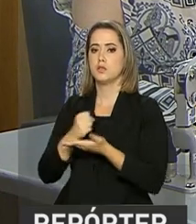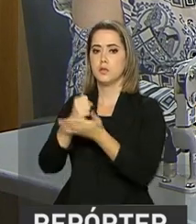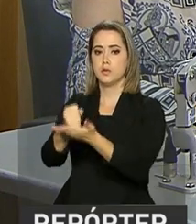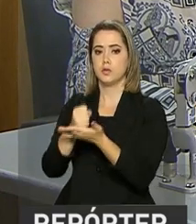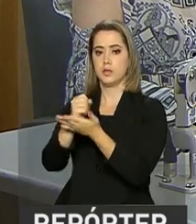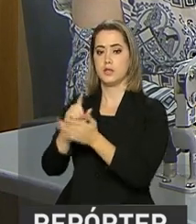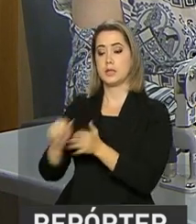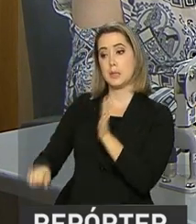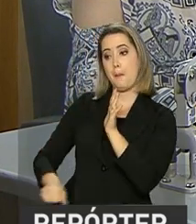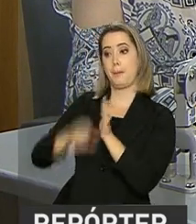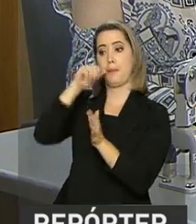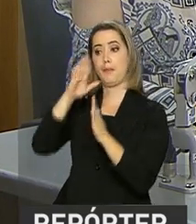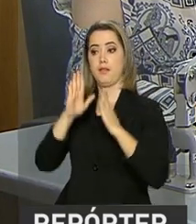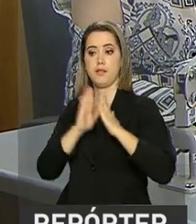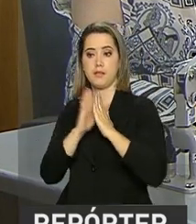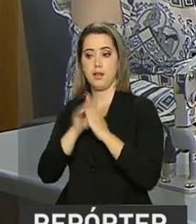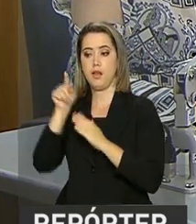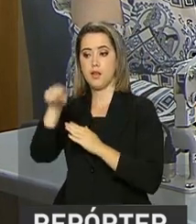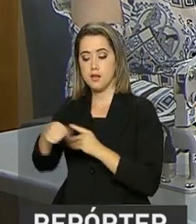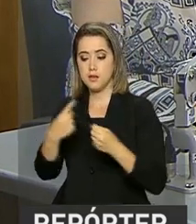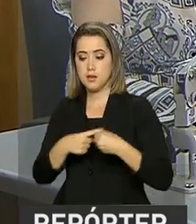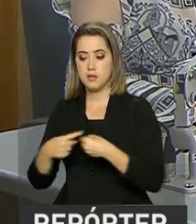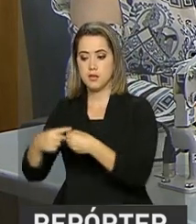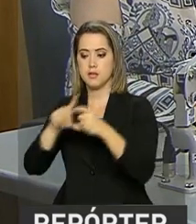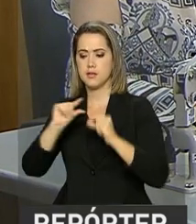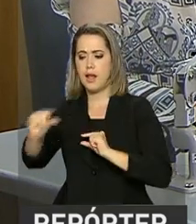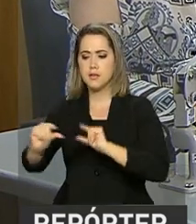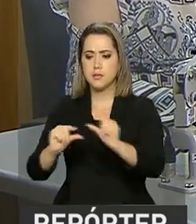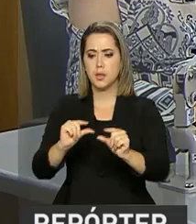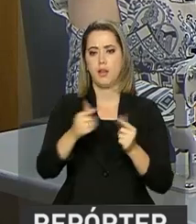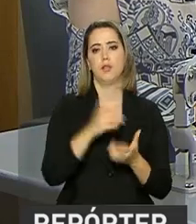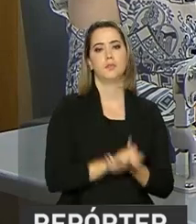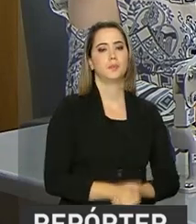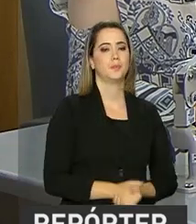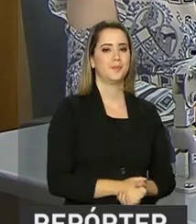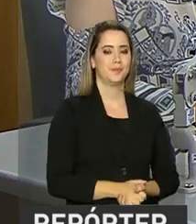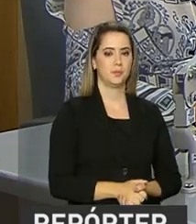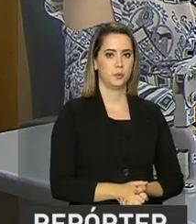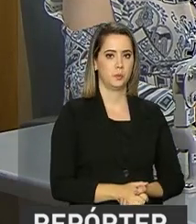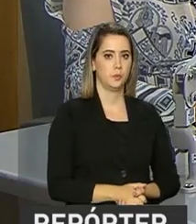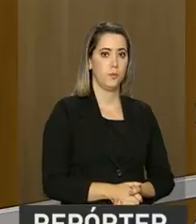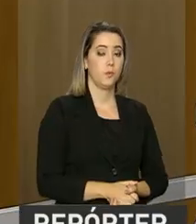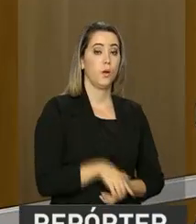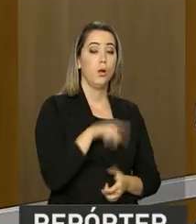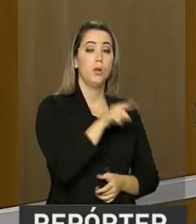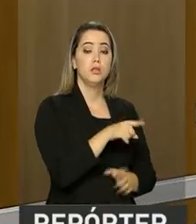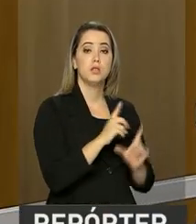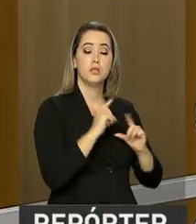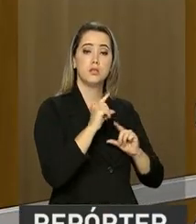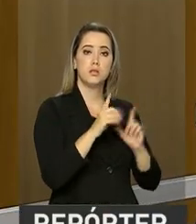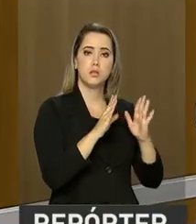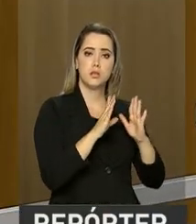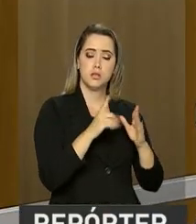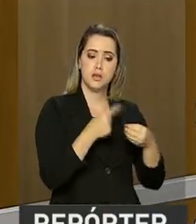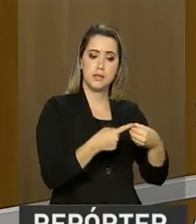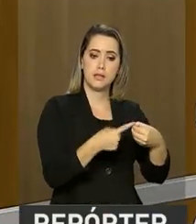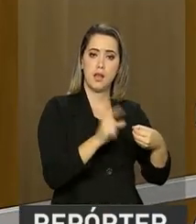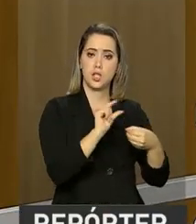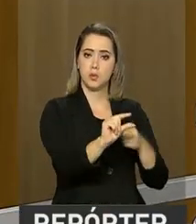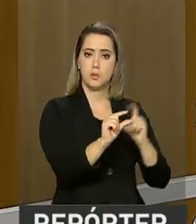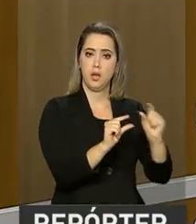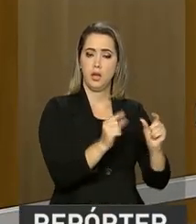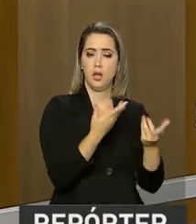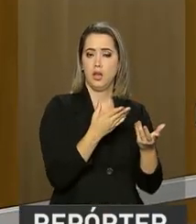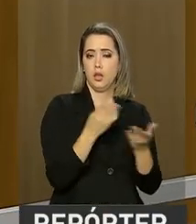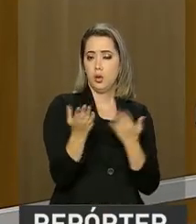entregues as primeiras casas nesses municípios menores? Tanto nos municípios menores como os demais municípios,